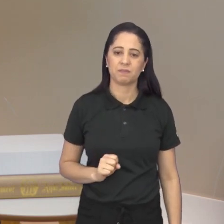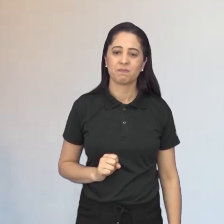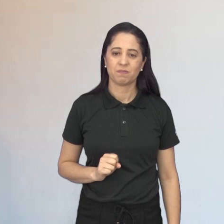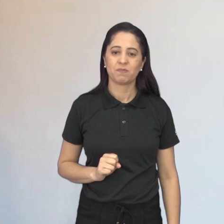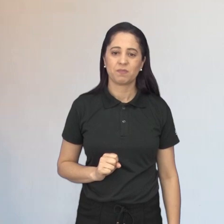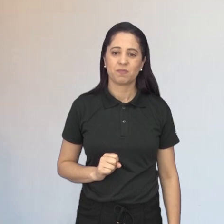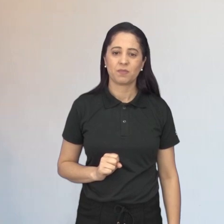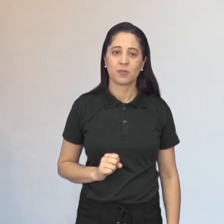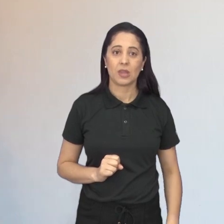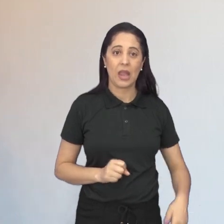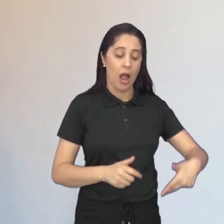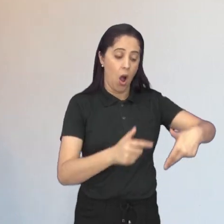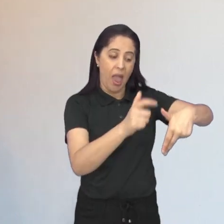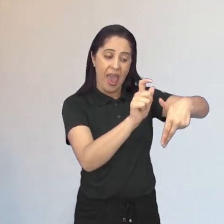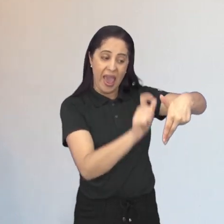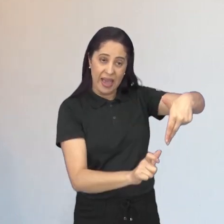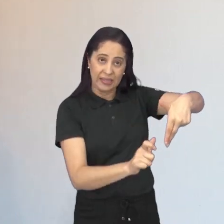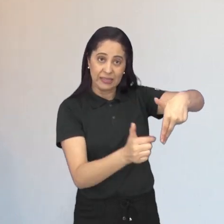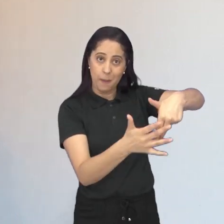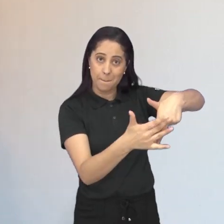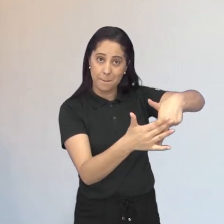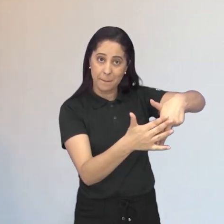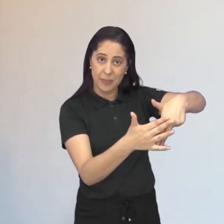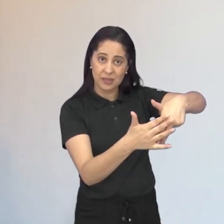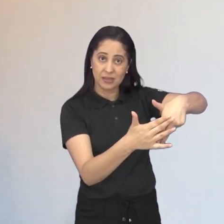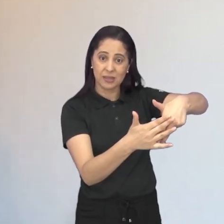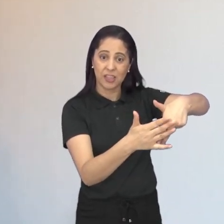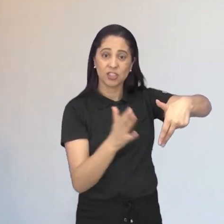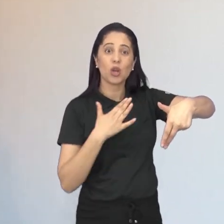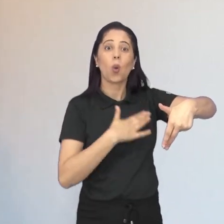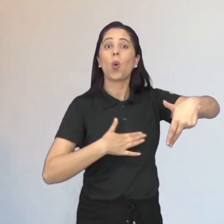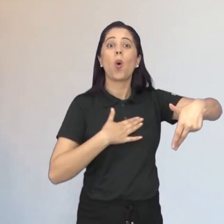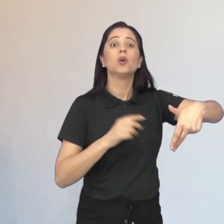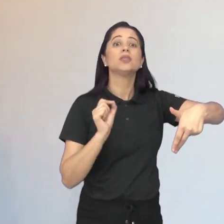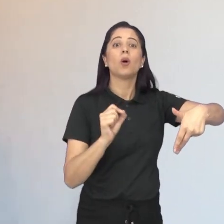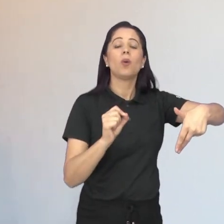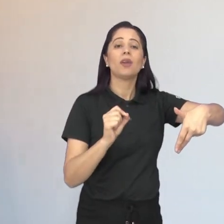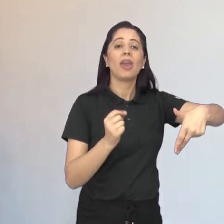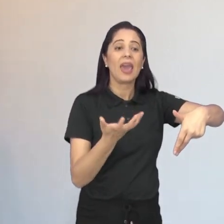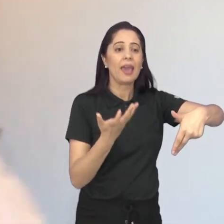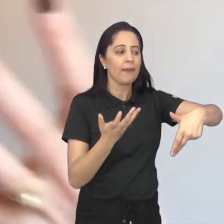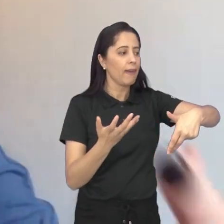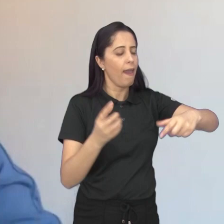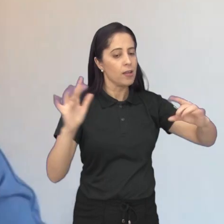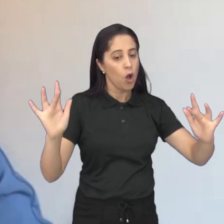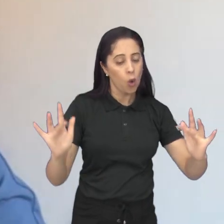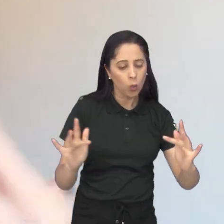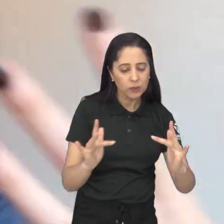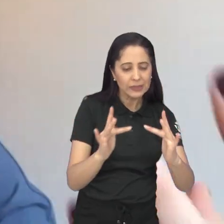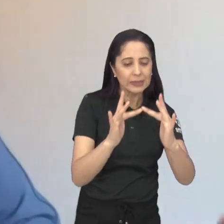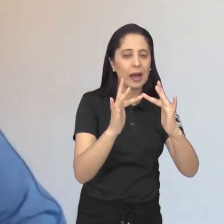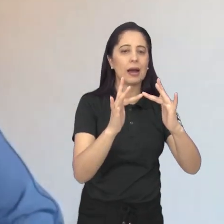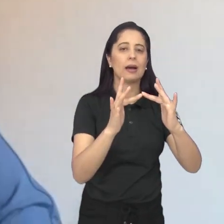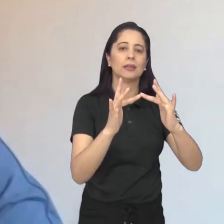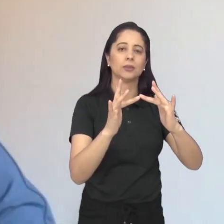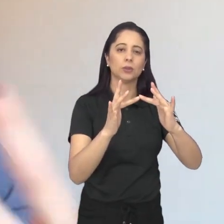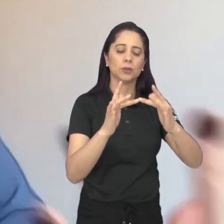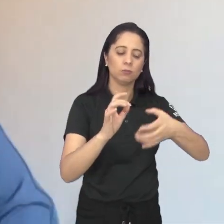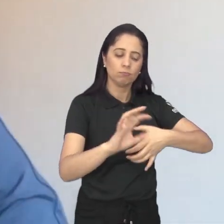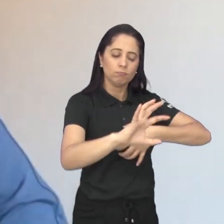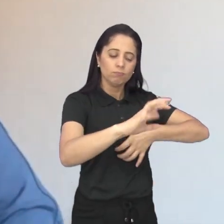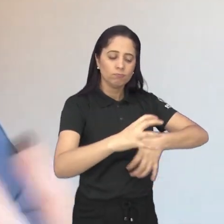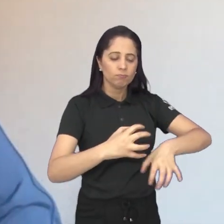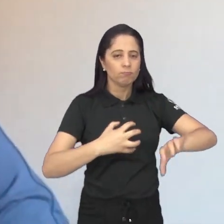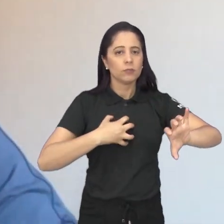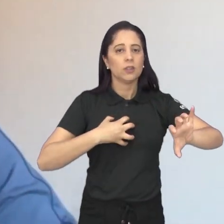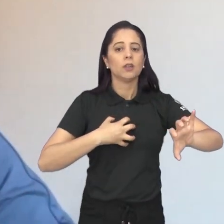que hoje o que as pessoas, inclusive o que os pacientes gostam muito, é poder, né, se aproximar, conhecer, se